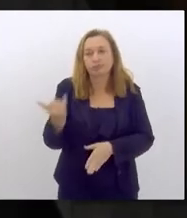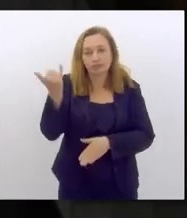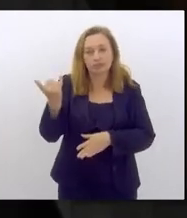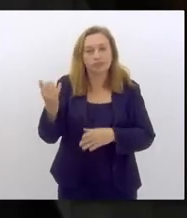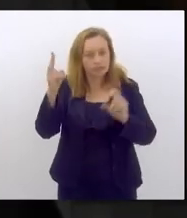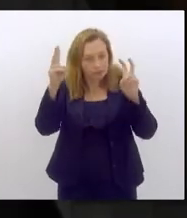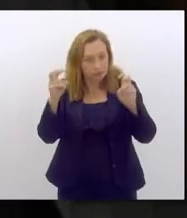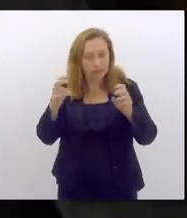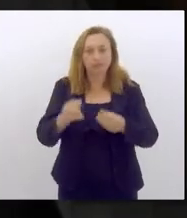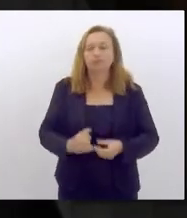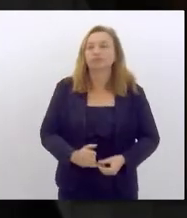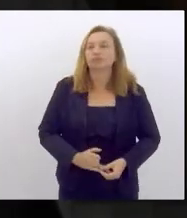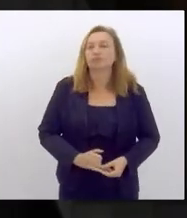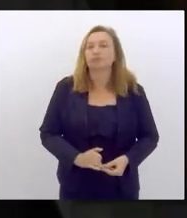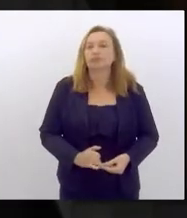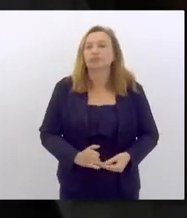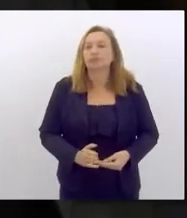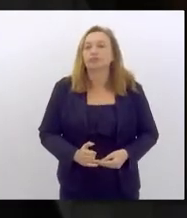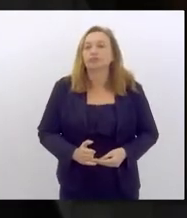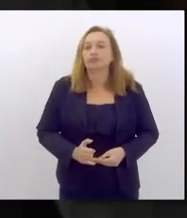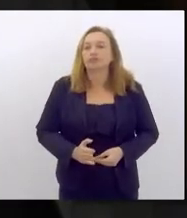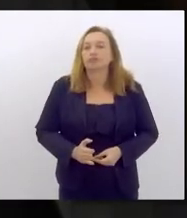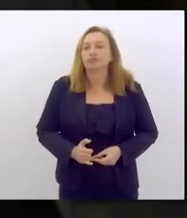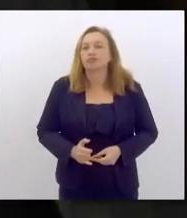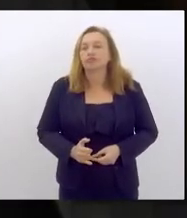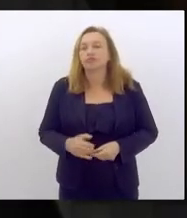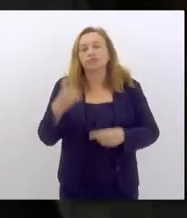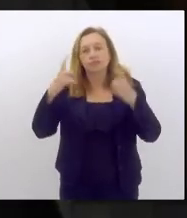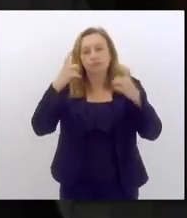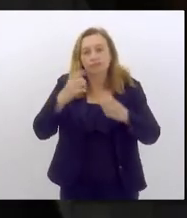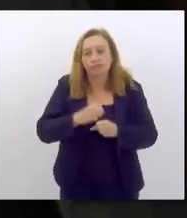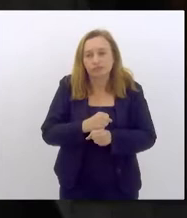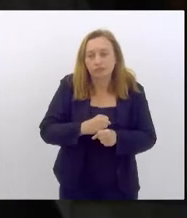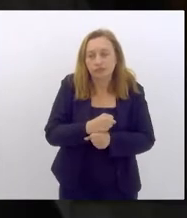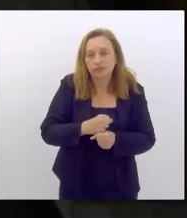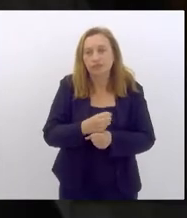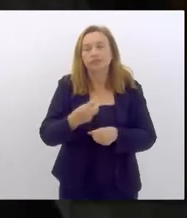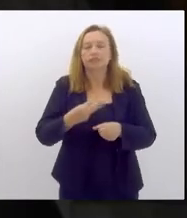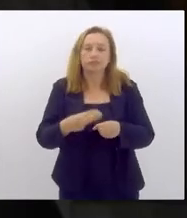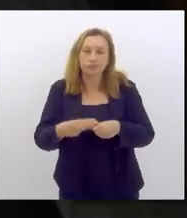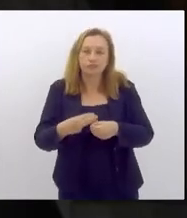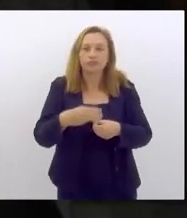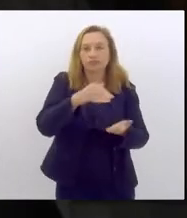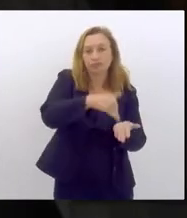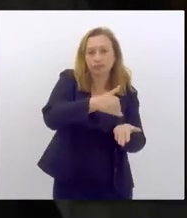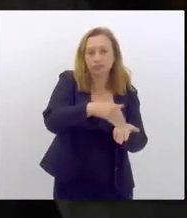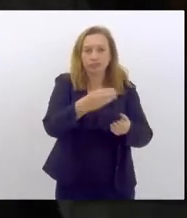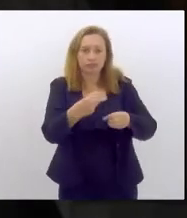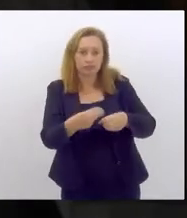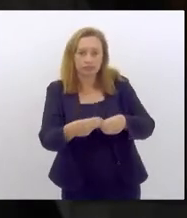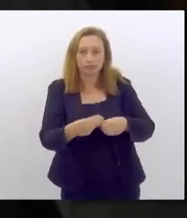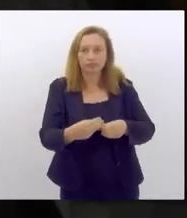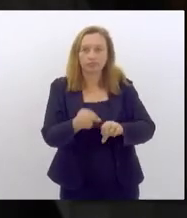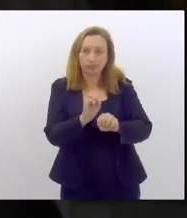importante, que vem preocupando há muito tempo os municípios e os secretários municipais de educação,